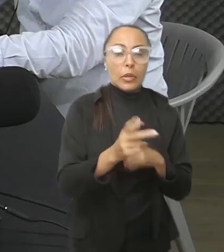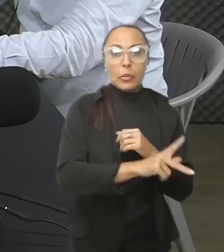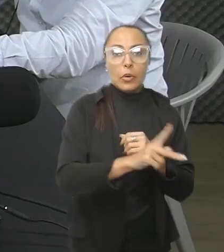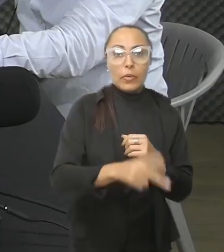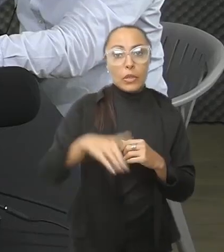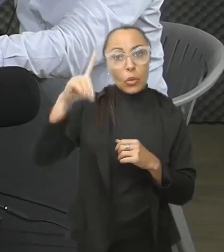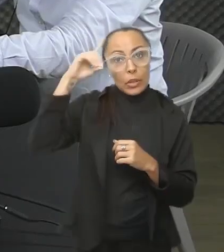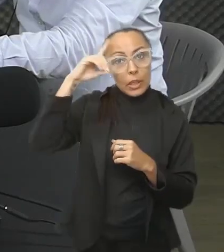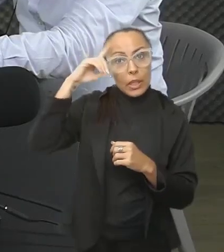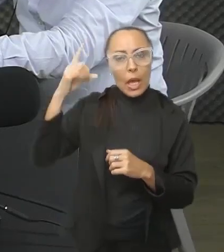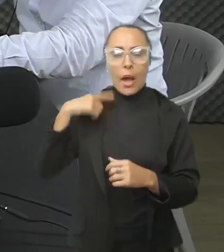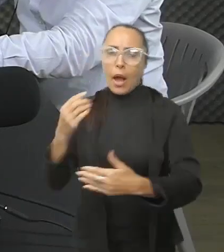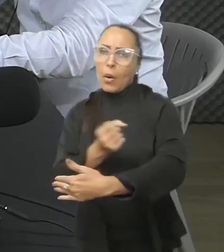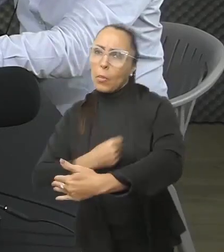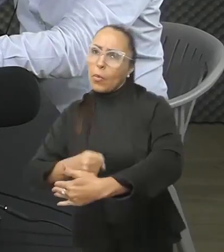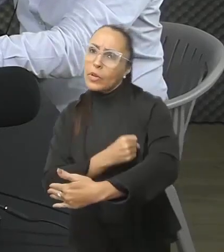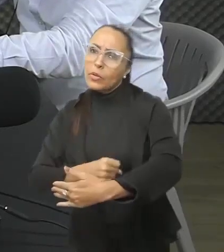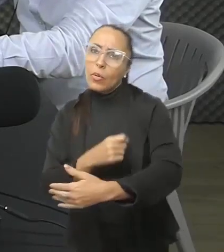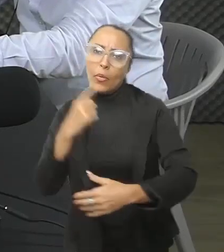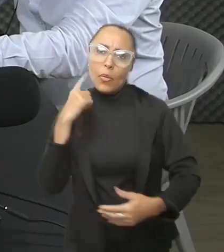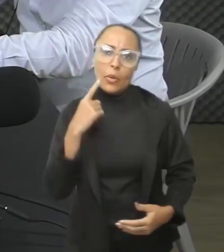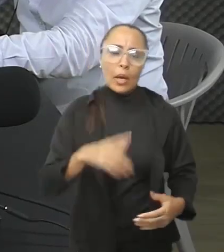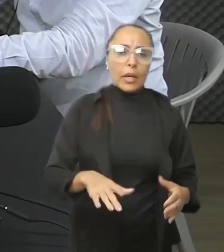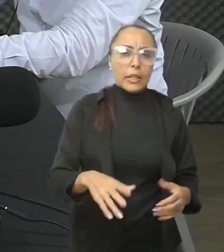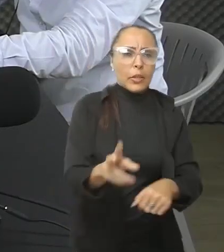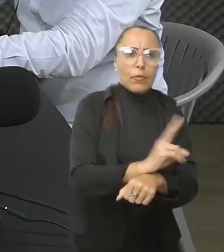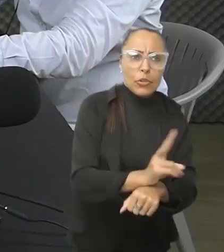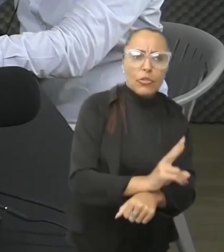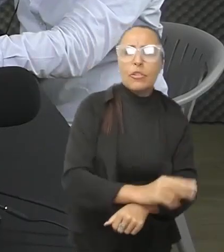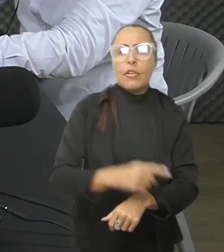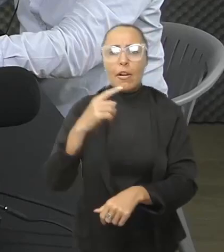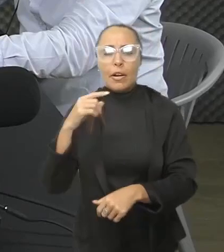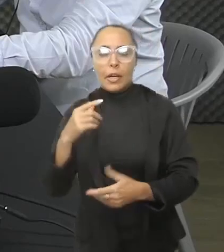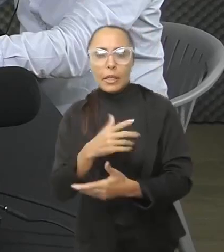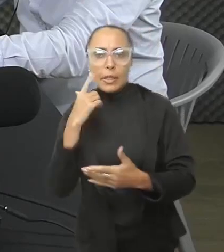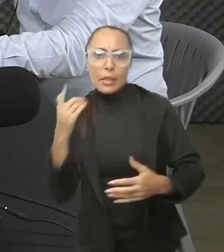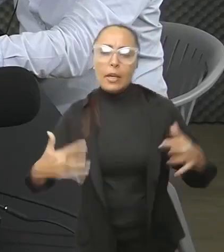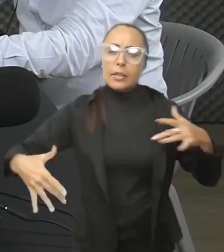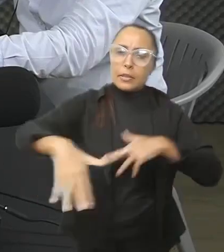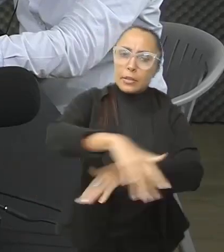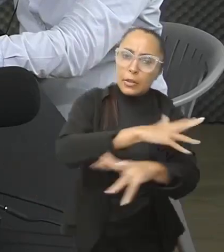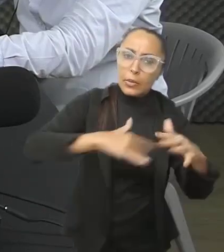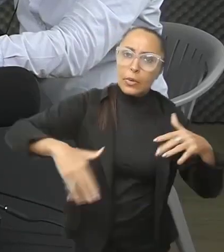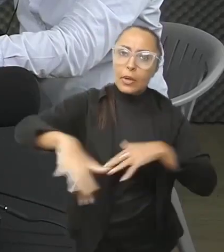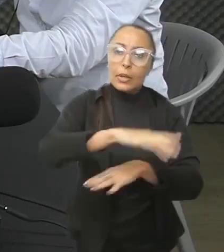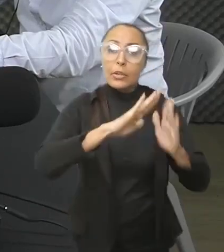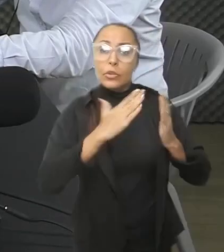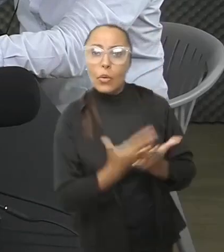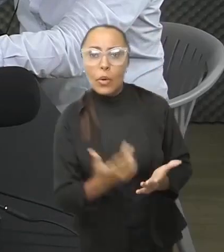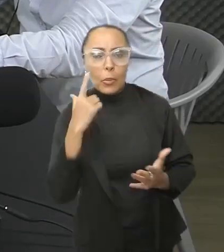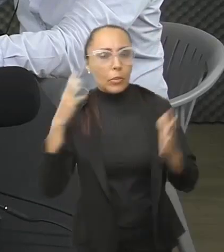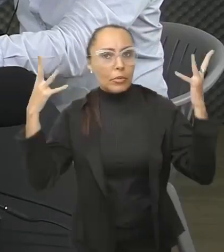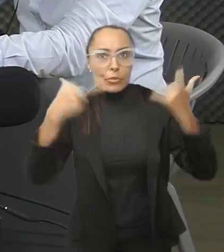ao merendeiro, ao porteiro, à porteira, a quem está circulando na escola, porque todos e